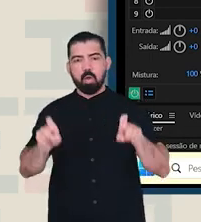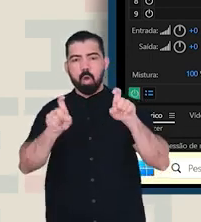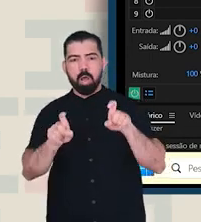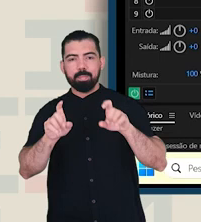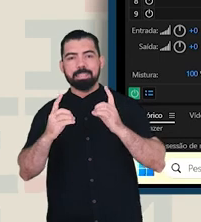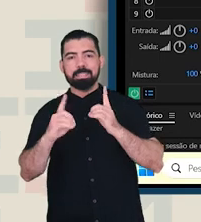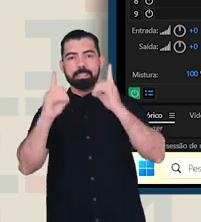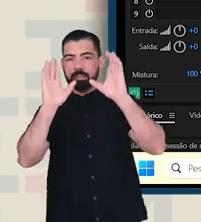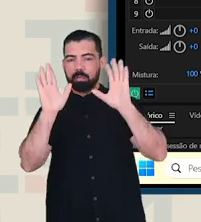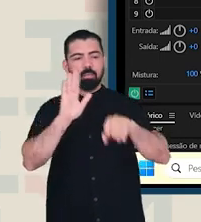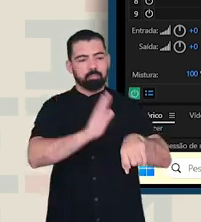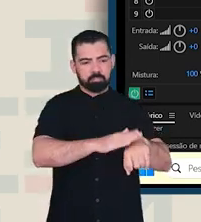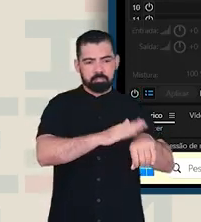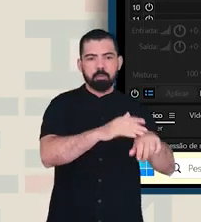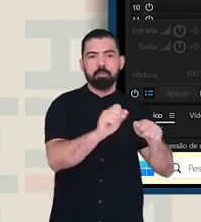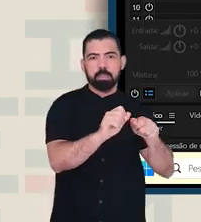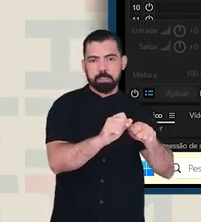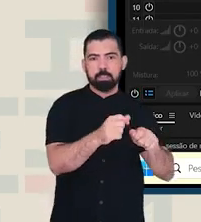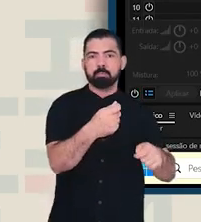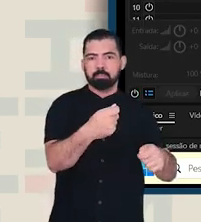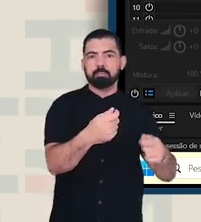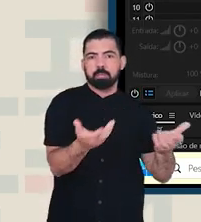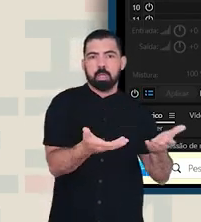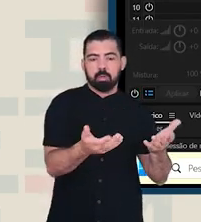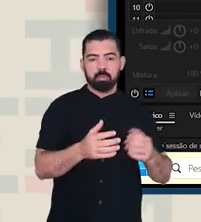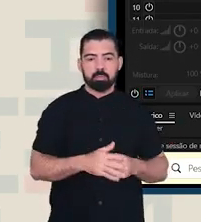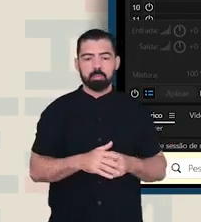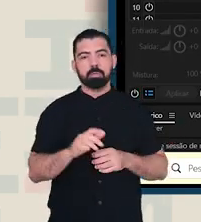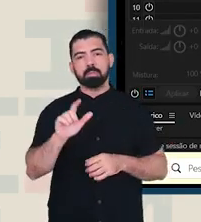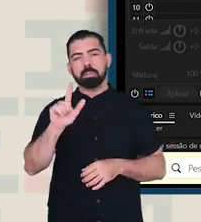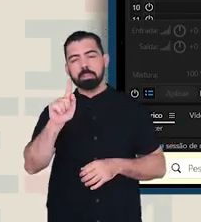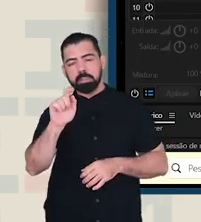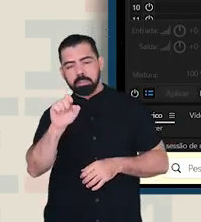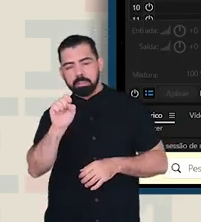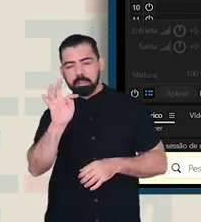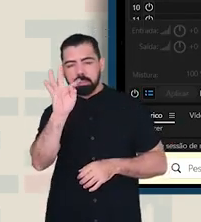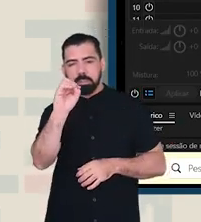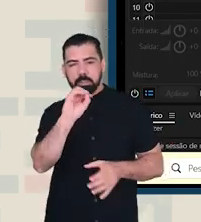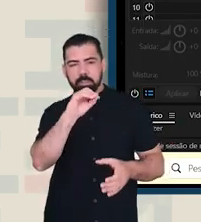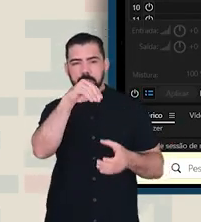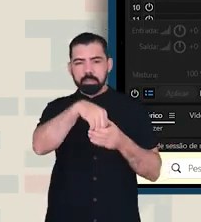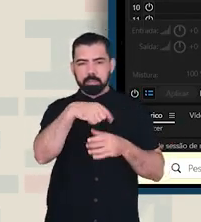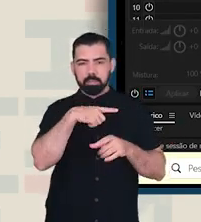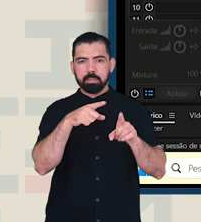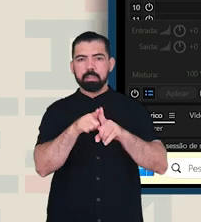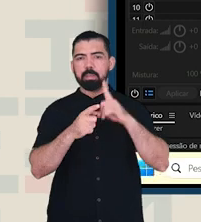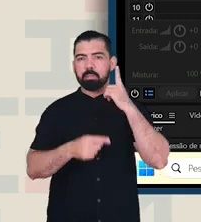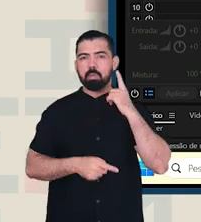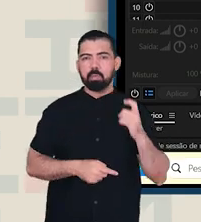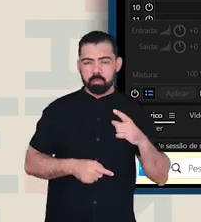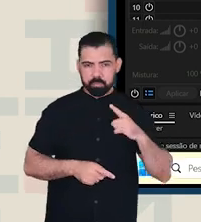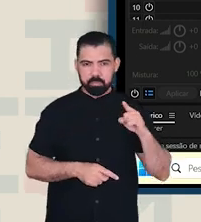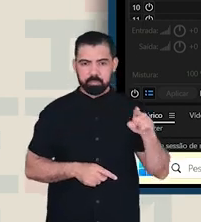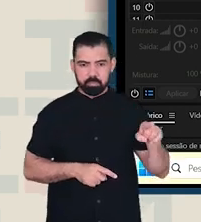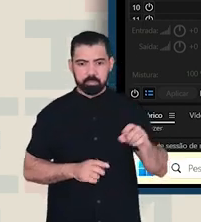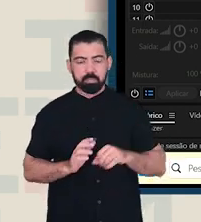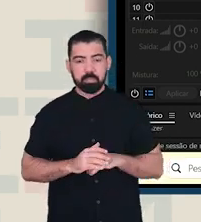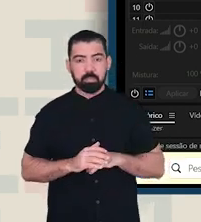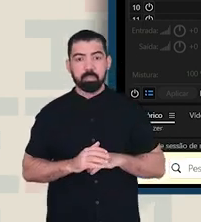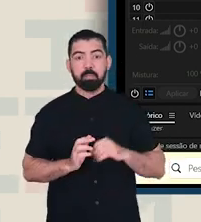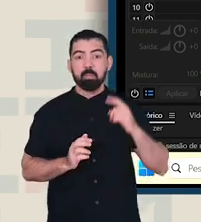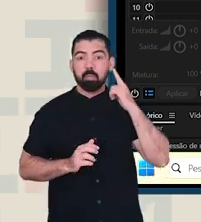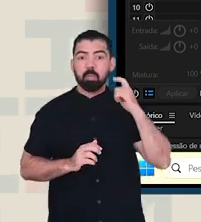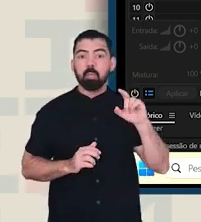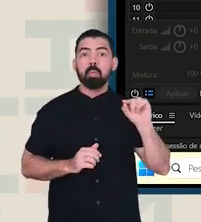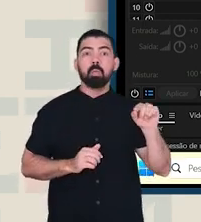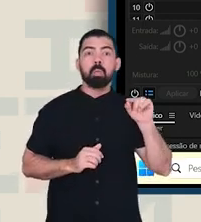então procurar essa ideia de gestualidade do som em sons que